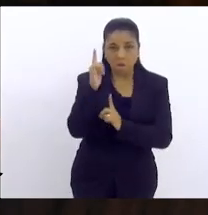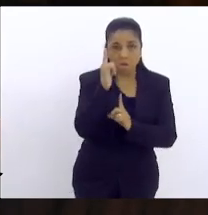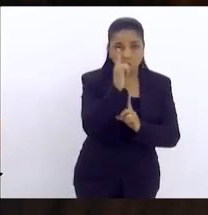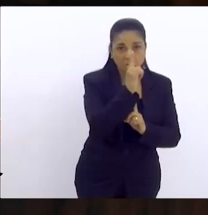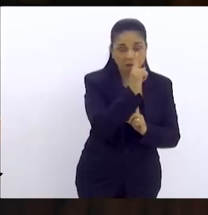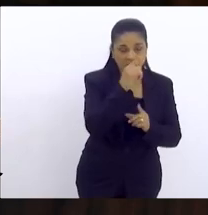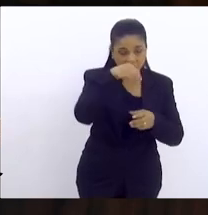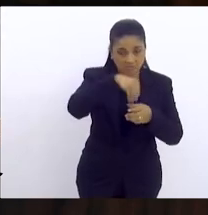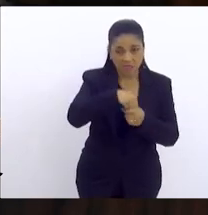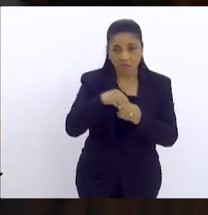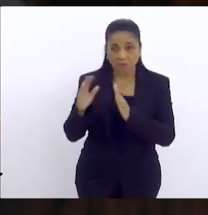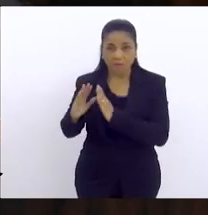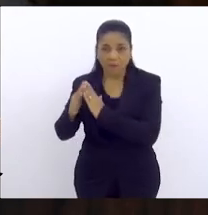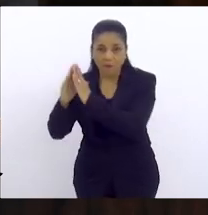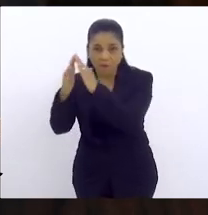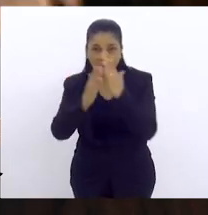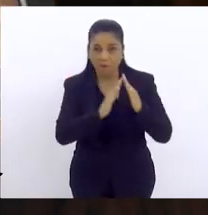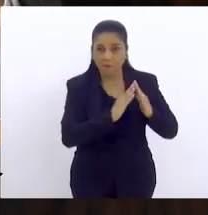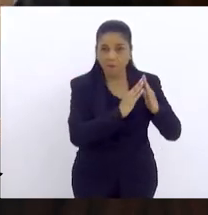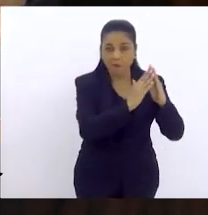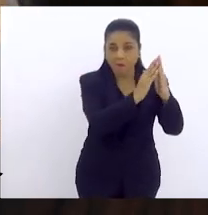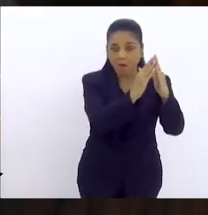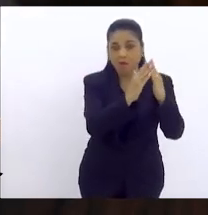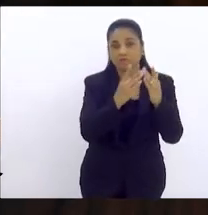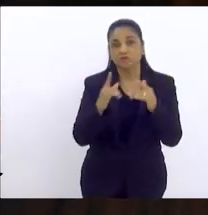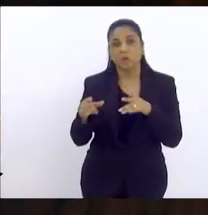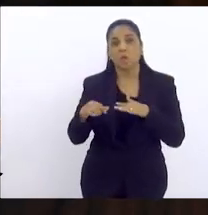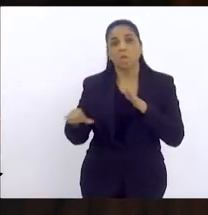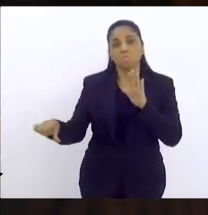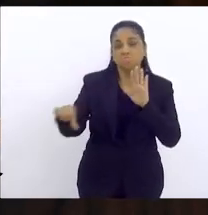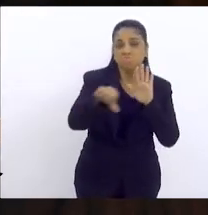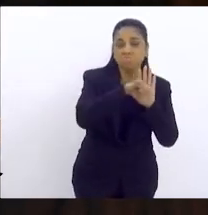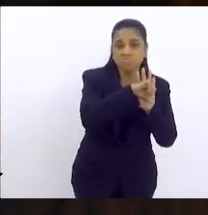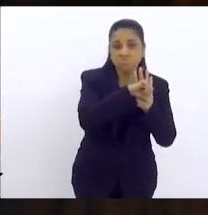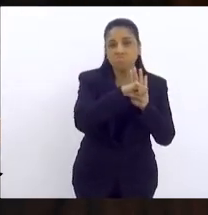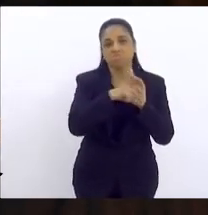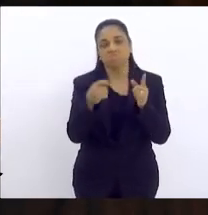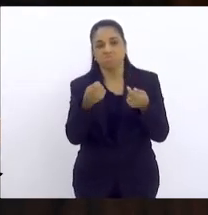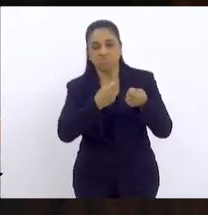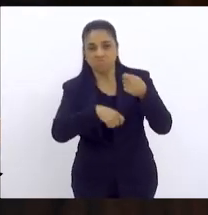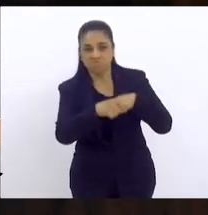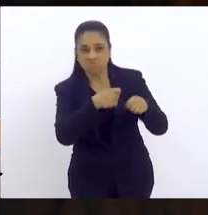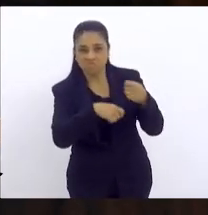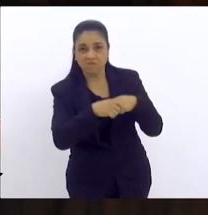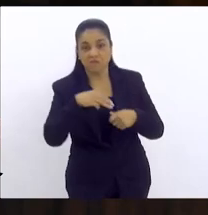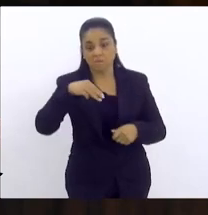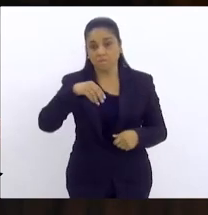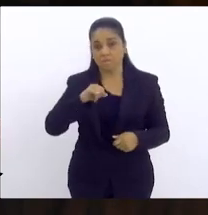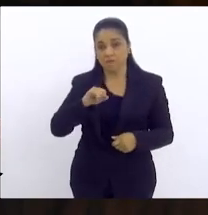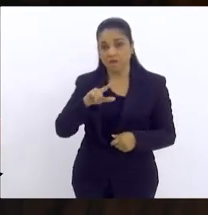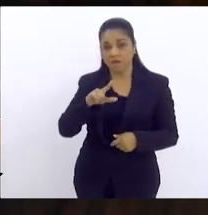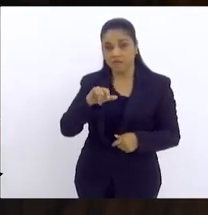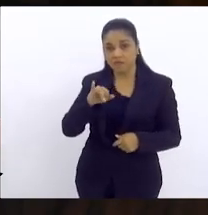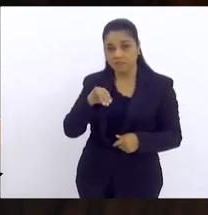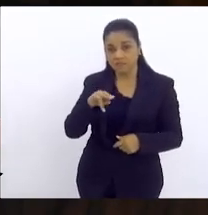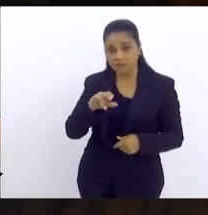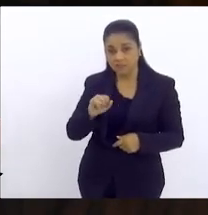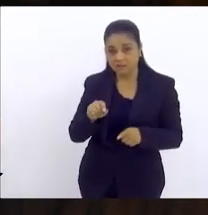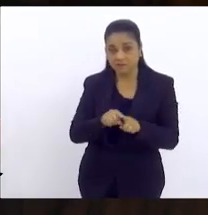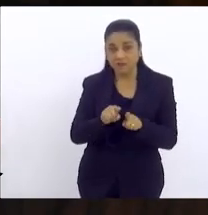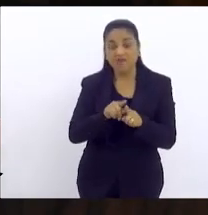né tanto dominadas por milicianos quanto por traficante quem está sendo cobrado